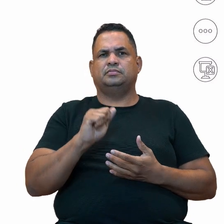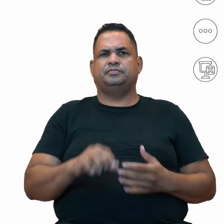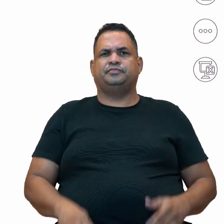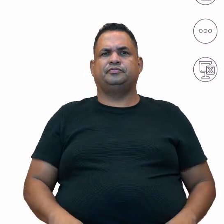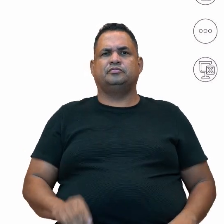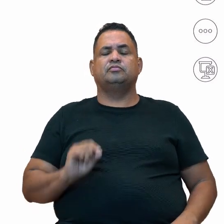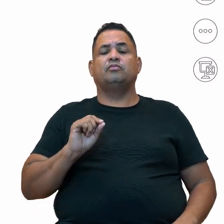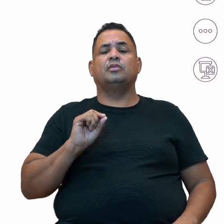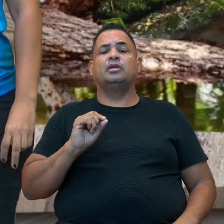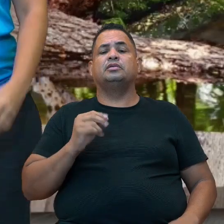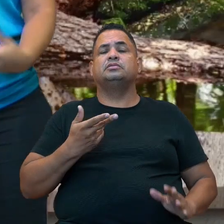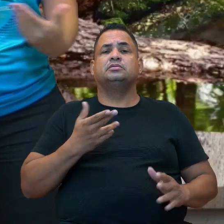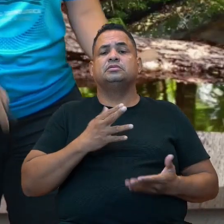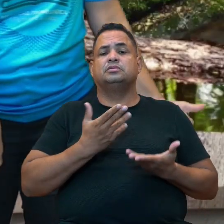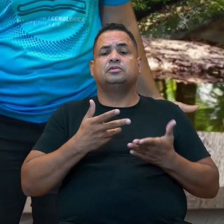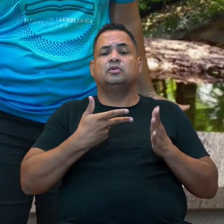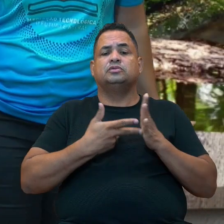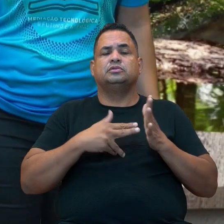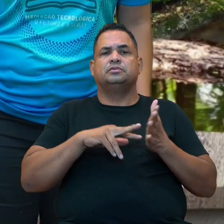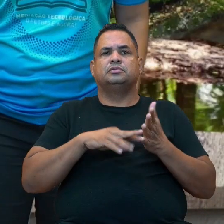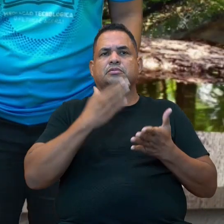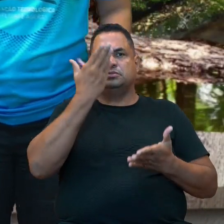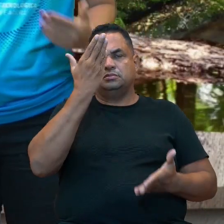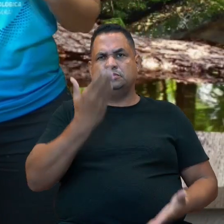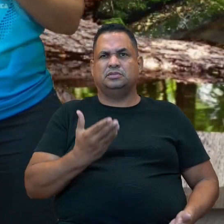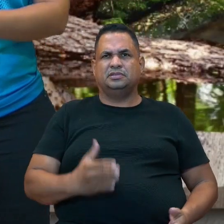essas variações fenotípicas? Olha aqui para mim.